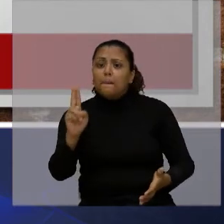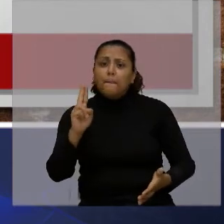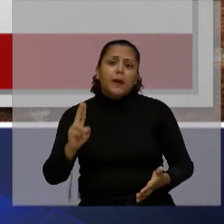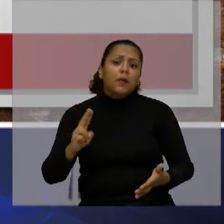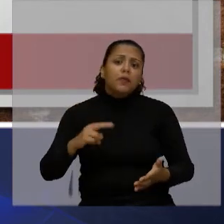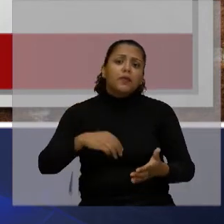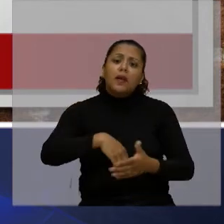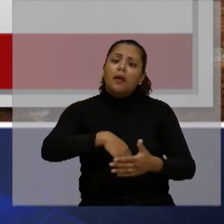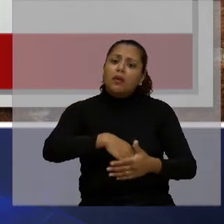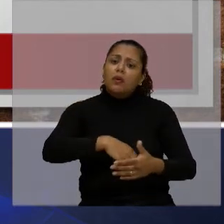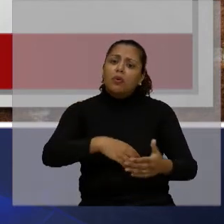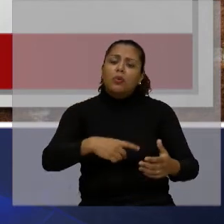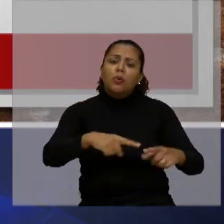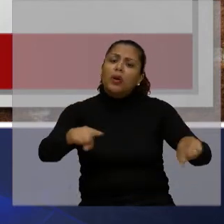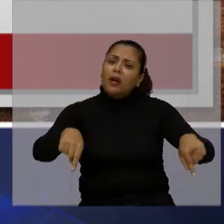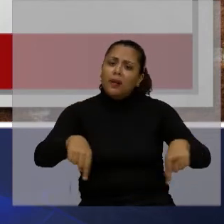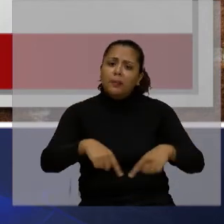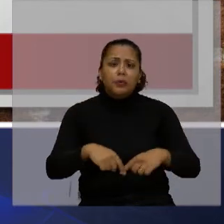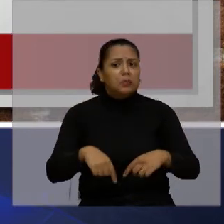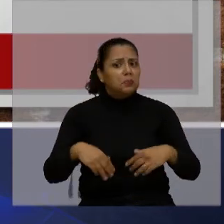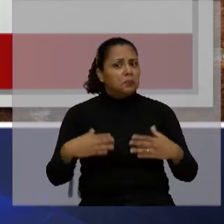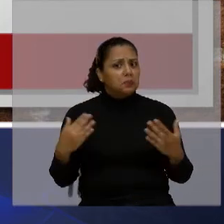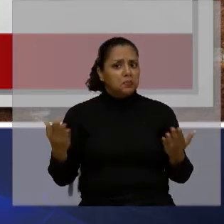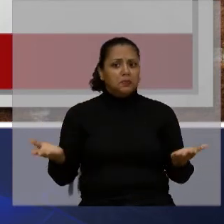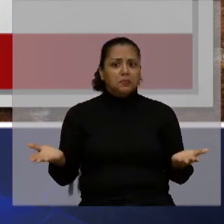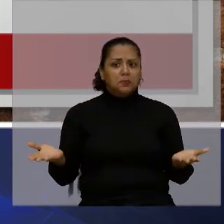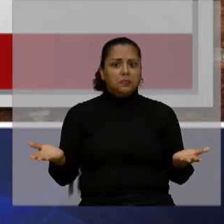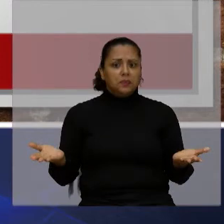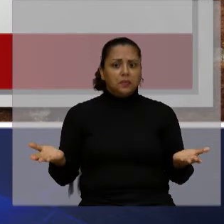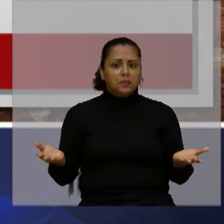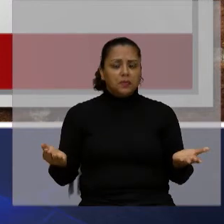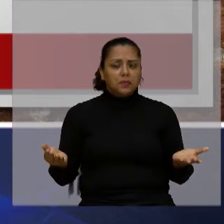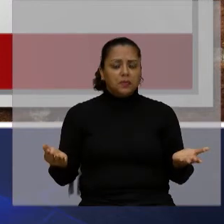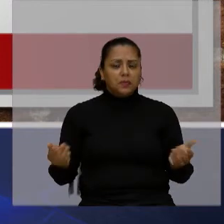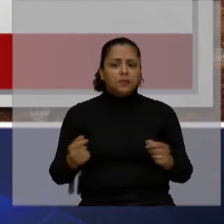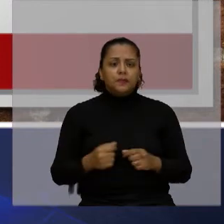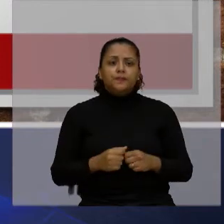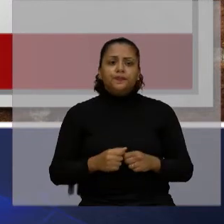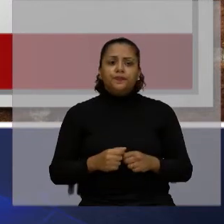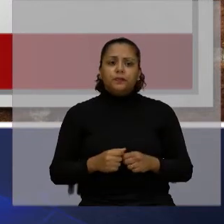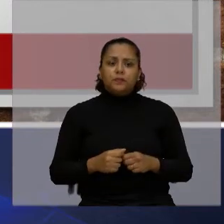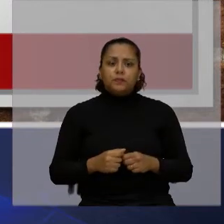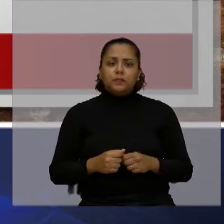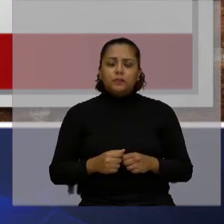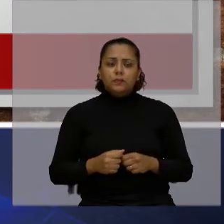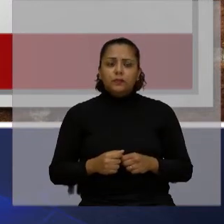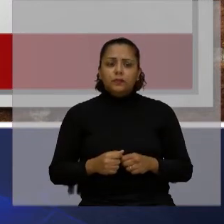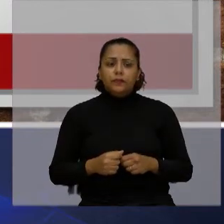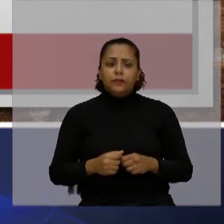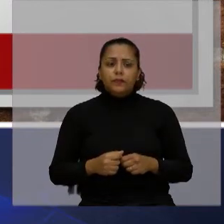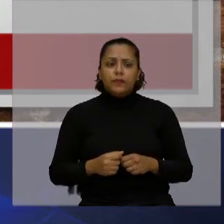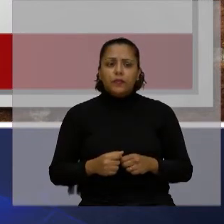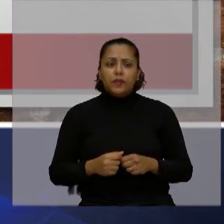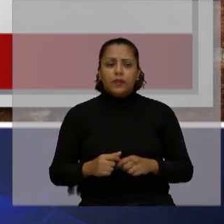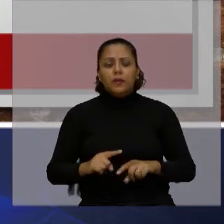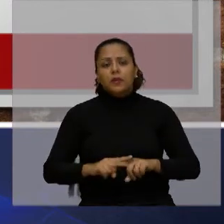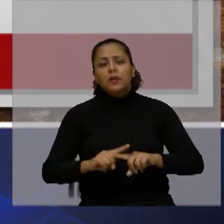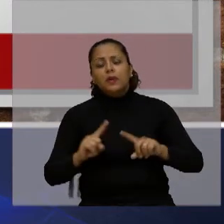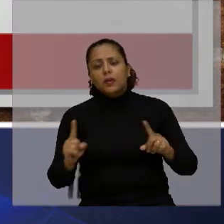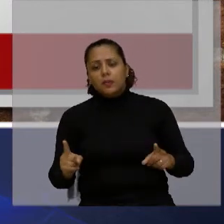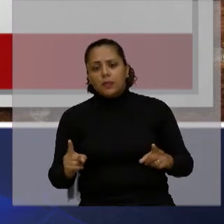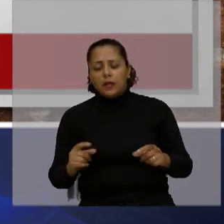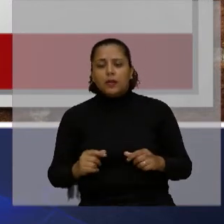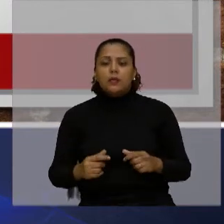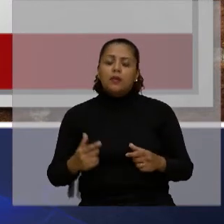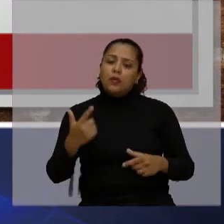para jogar. É algo assim que a gente podia ver o que acontece com isso, mas não é esse mérito aqui hoje.